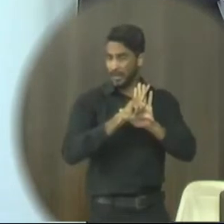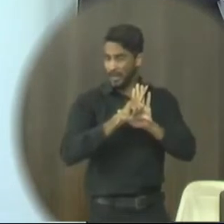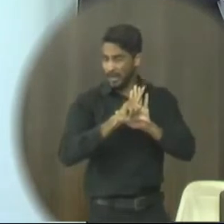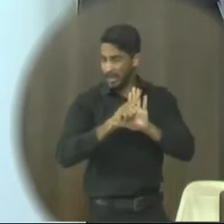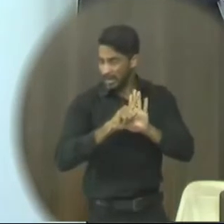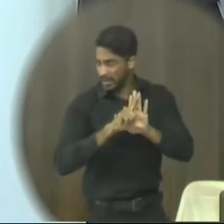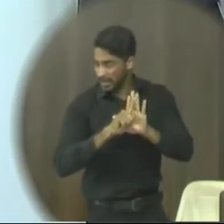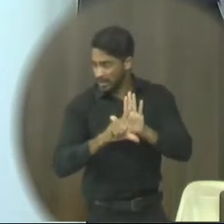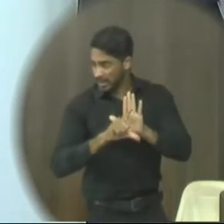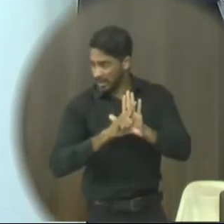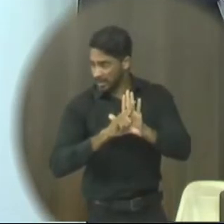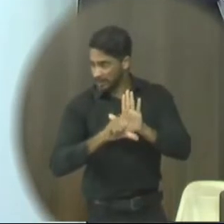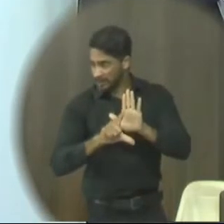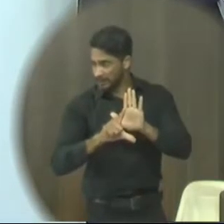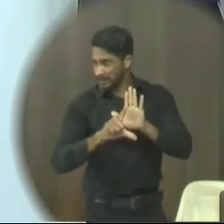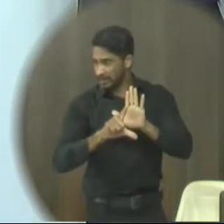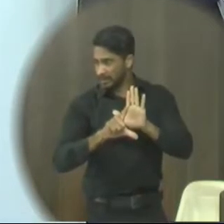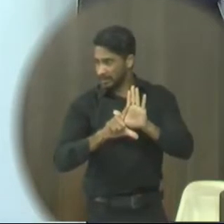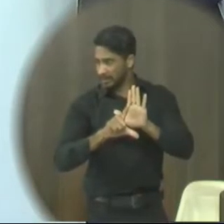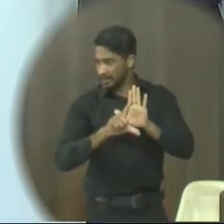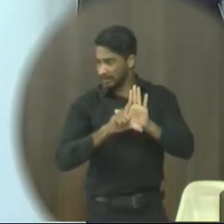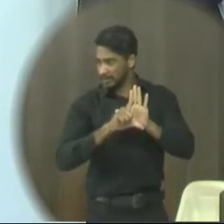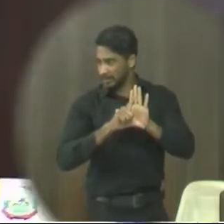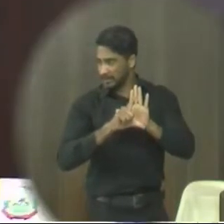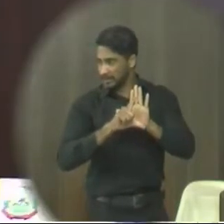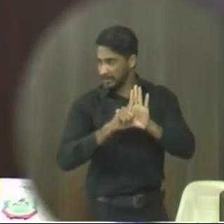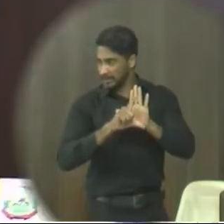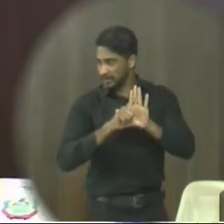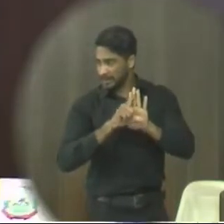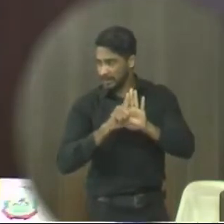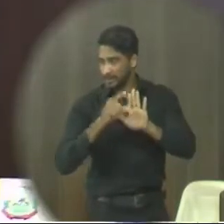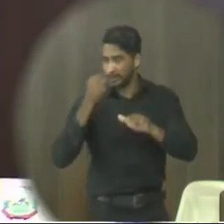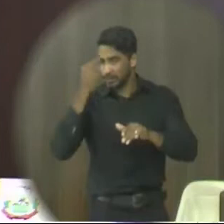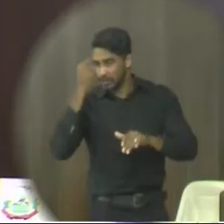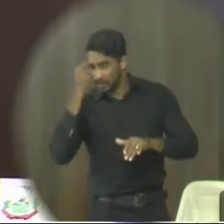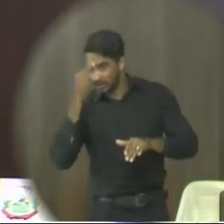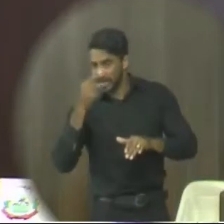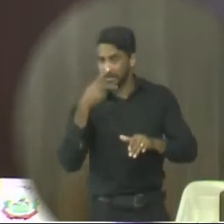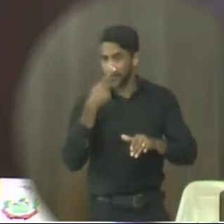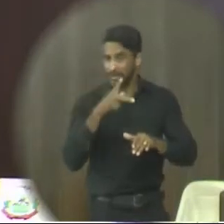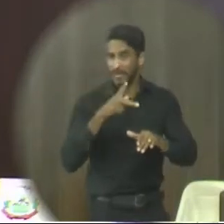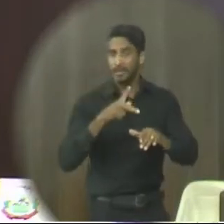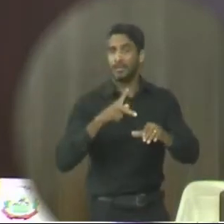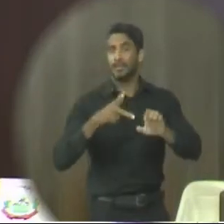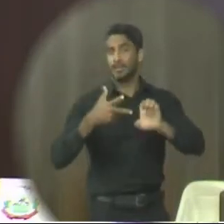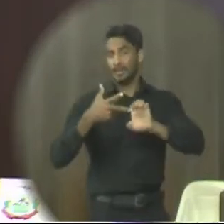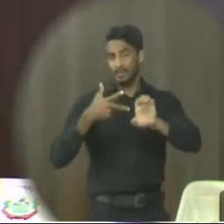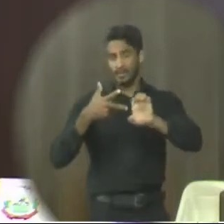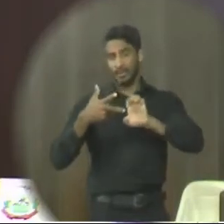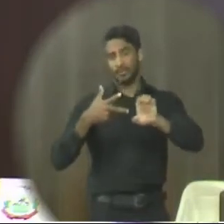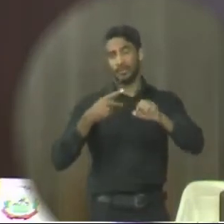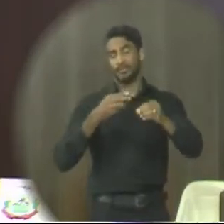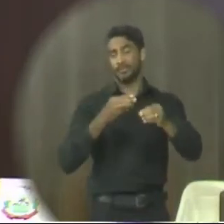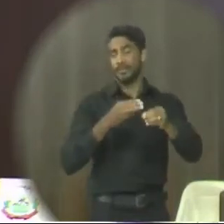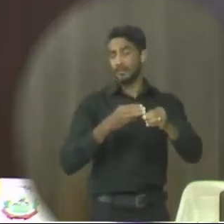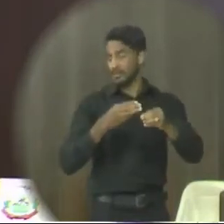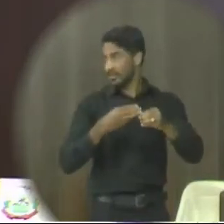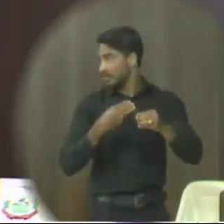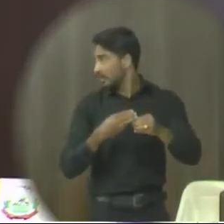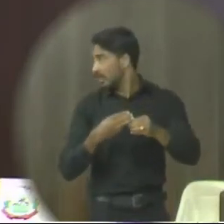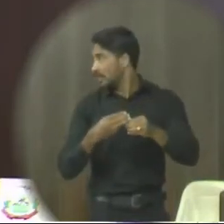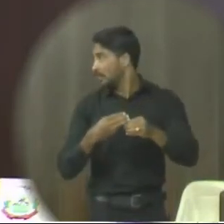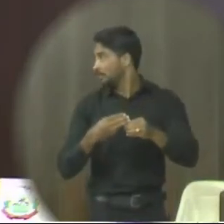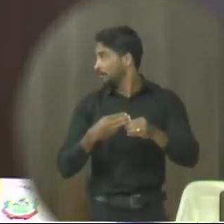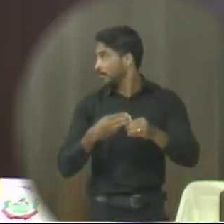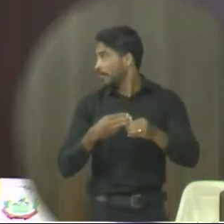legitimidade por impor claramente obrigações ao Poder Executivo Municipal. Destaca-se que